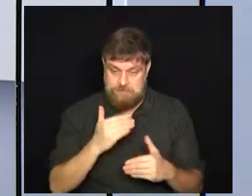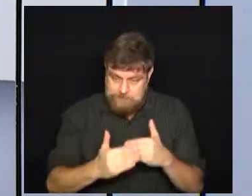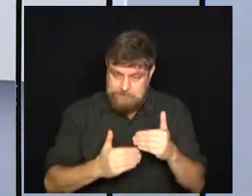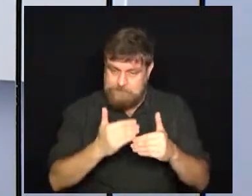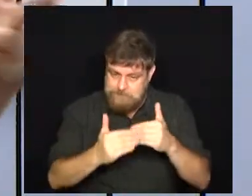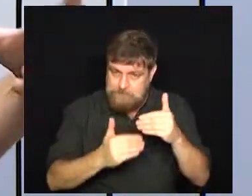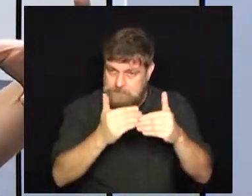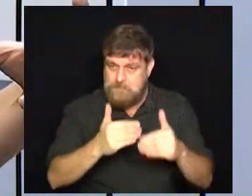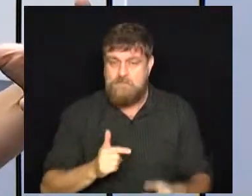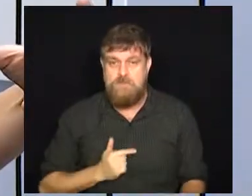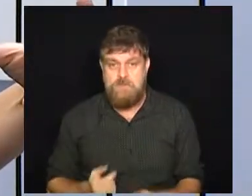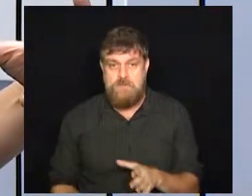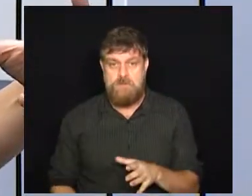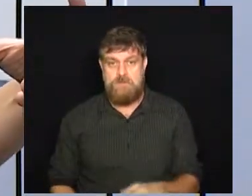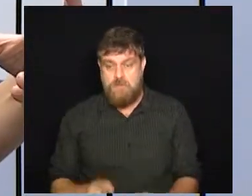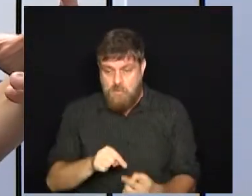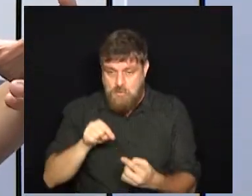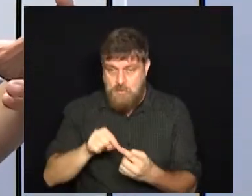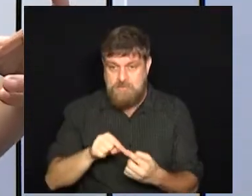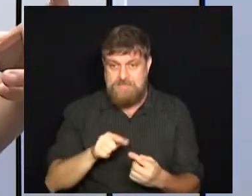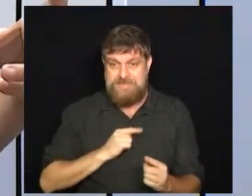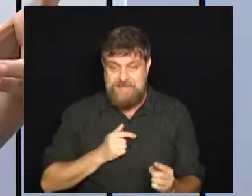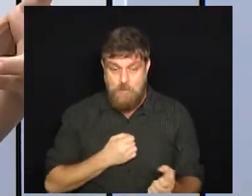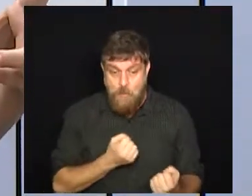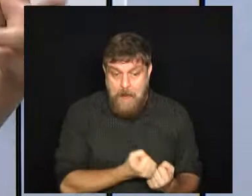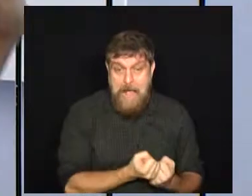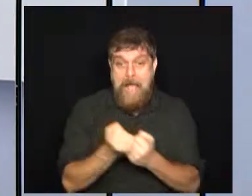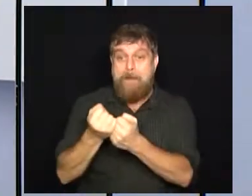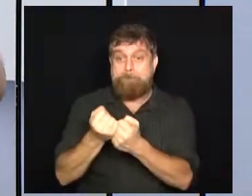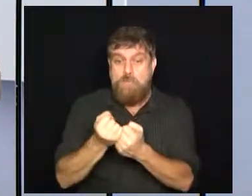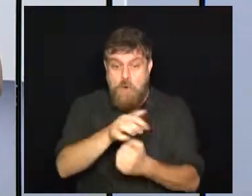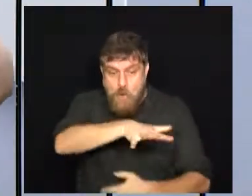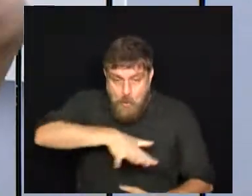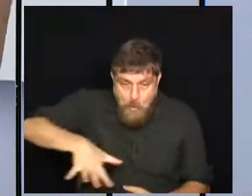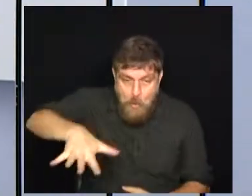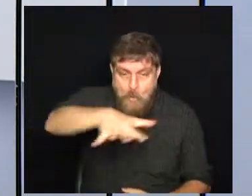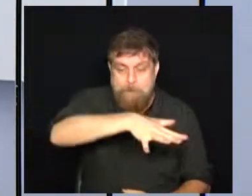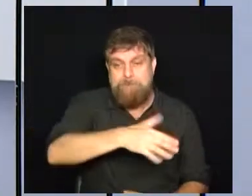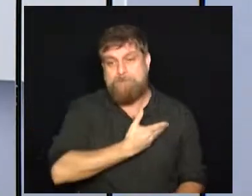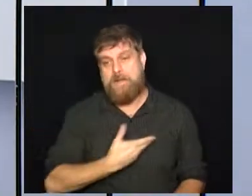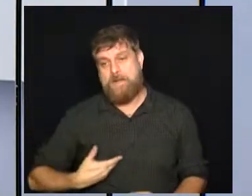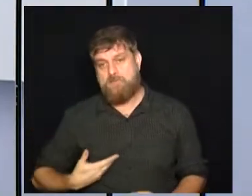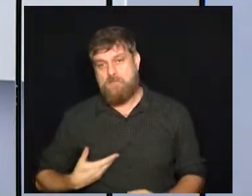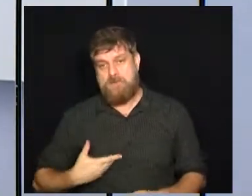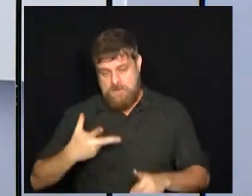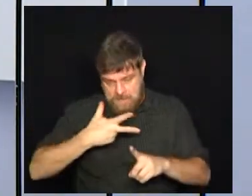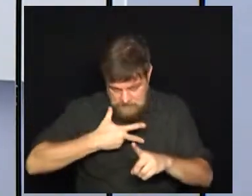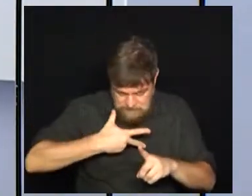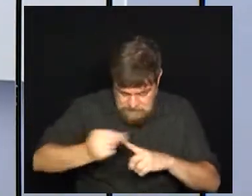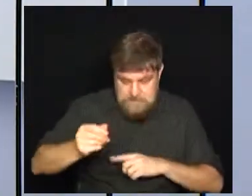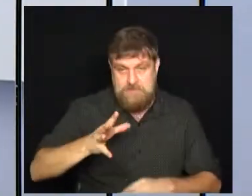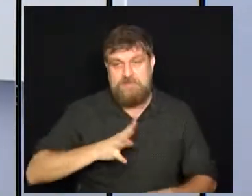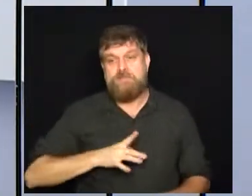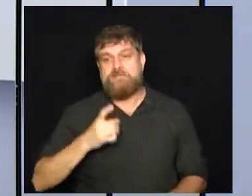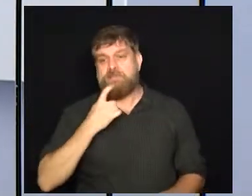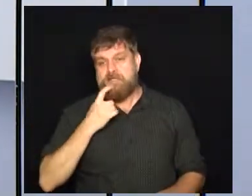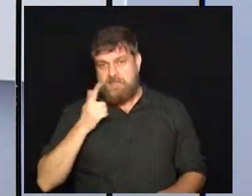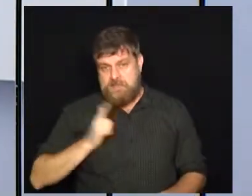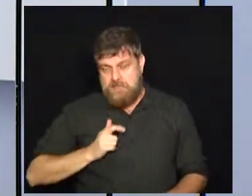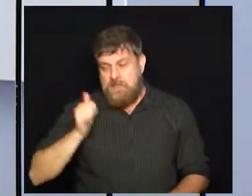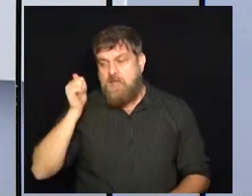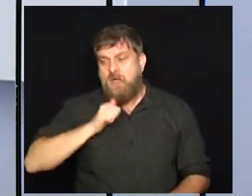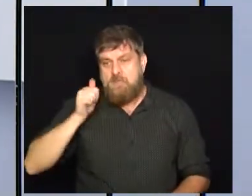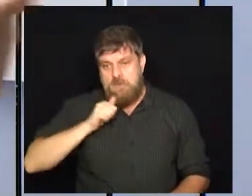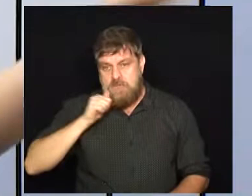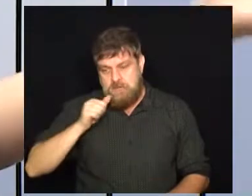de constituir uma rede de apoio à mulher. Que existe, foi conquista. Em Campinas teve muitas mulheres